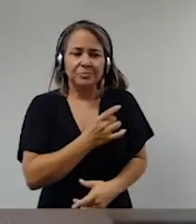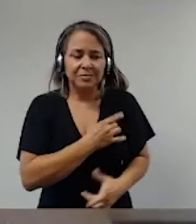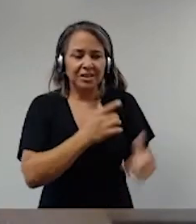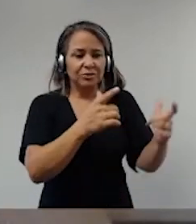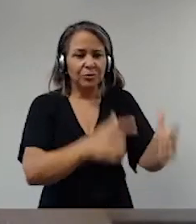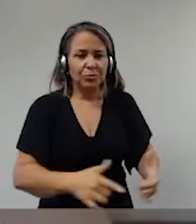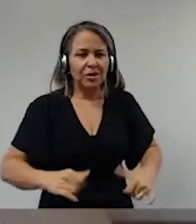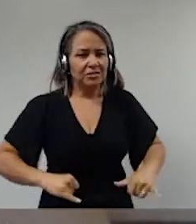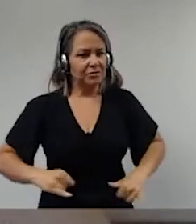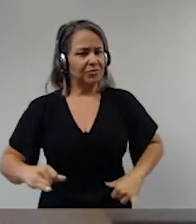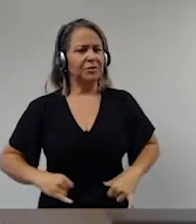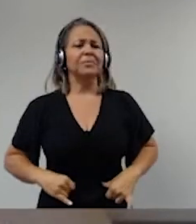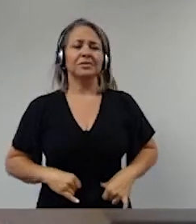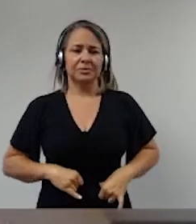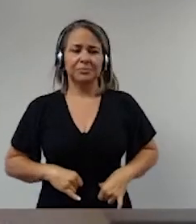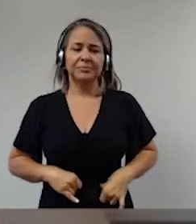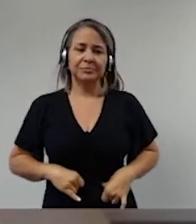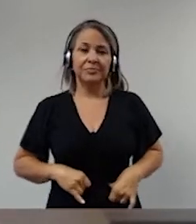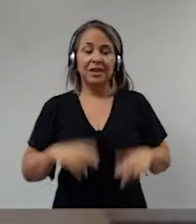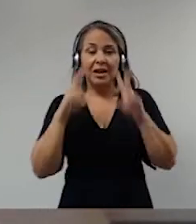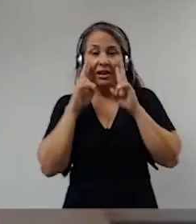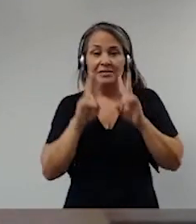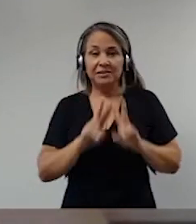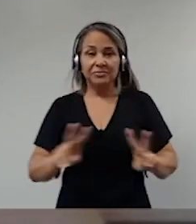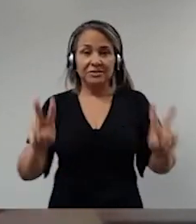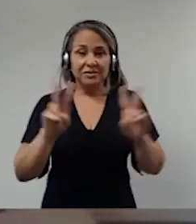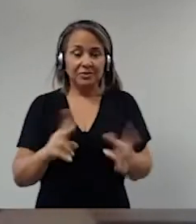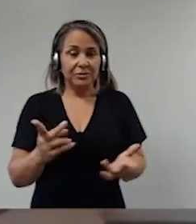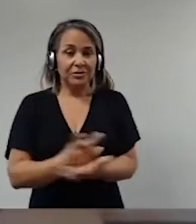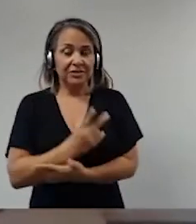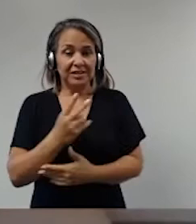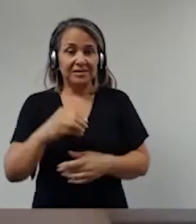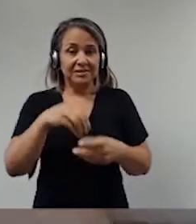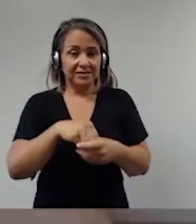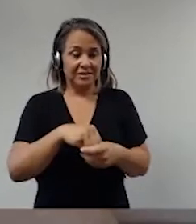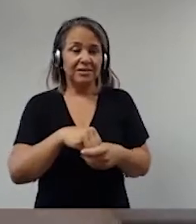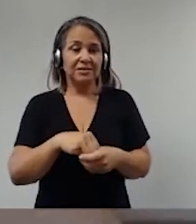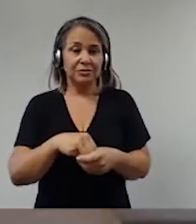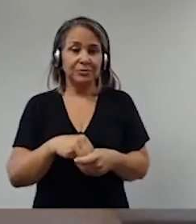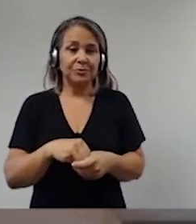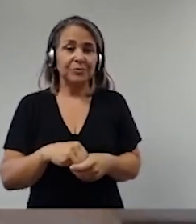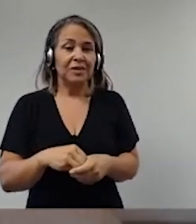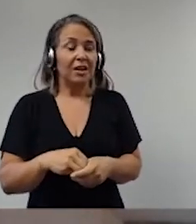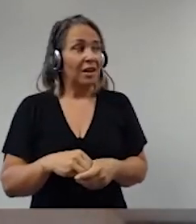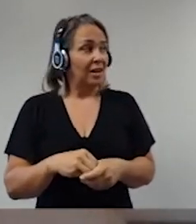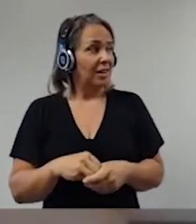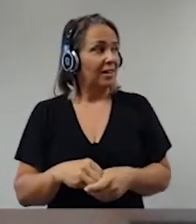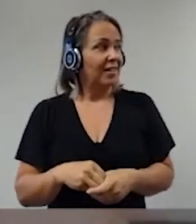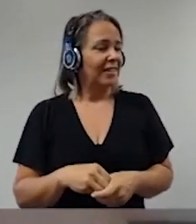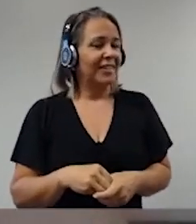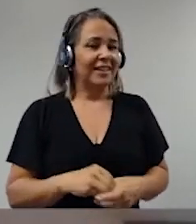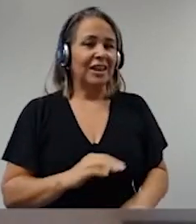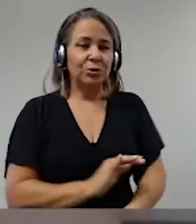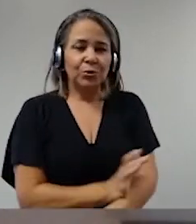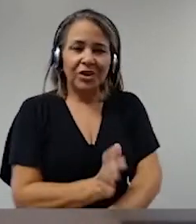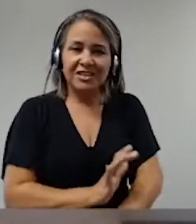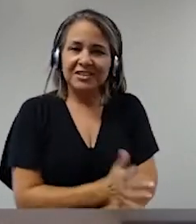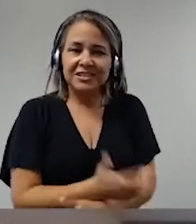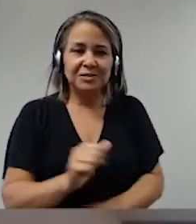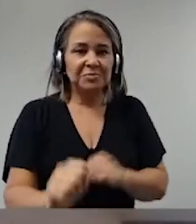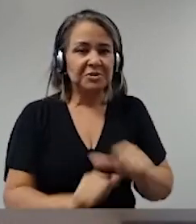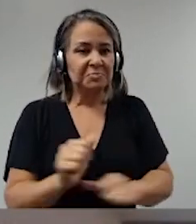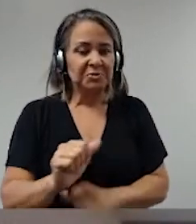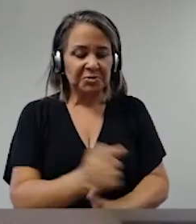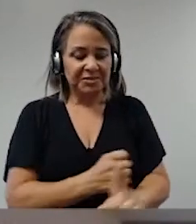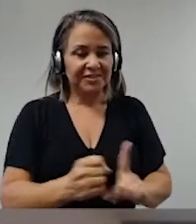de sofrimento. E essa visão estigmatizada, ela está dentro do que o racismo estrutural, que moldou a